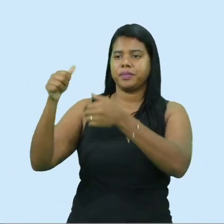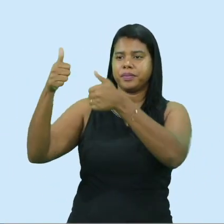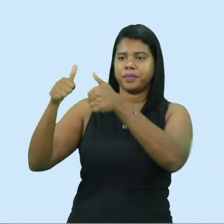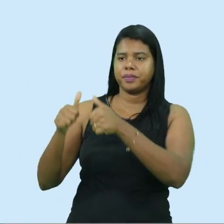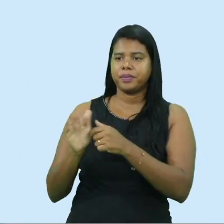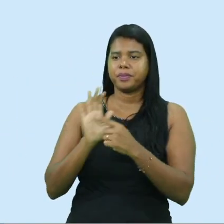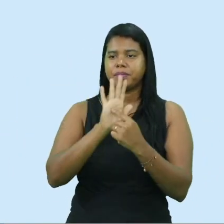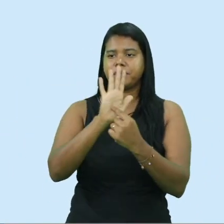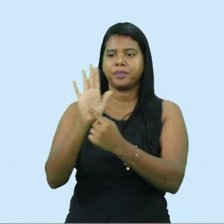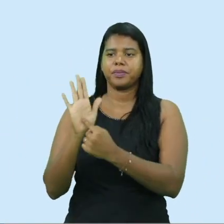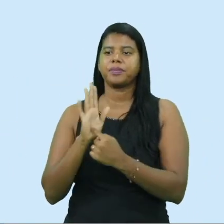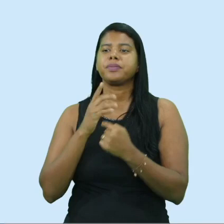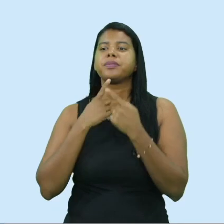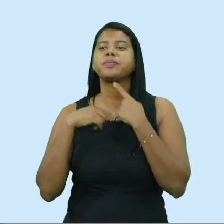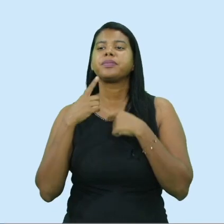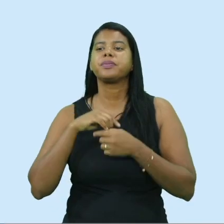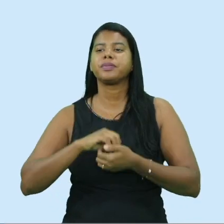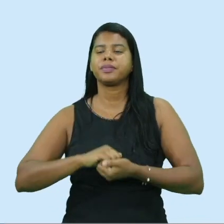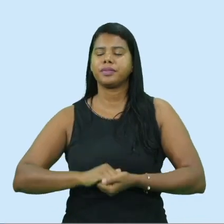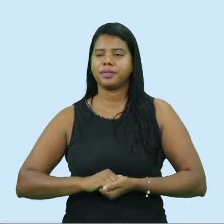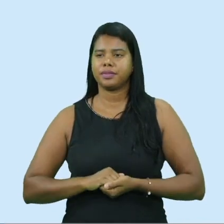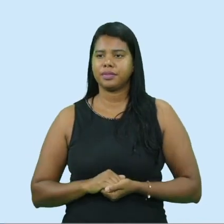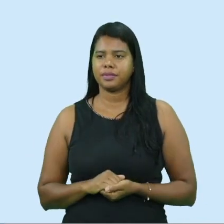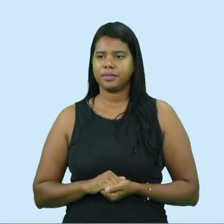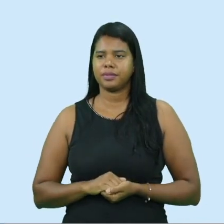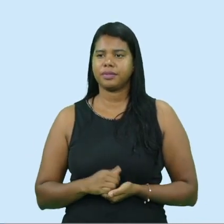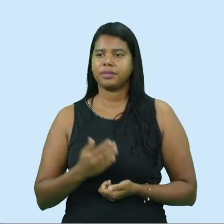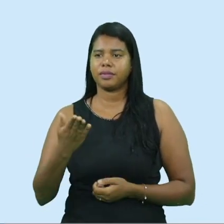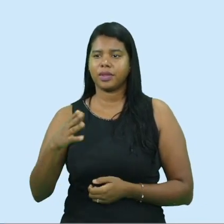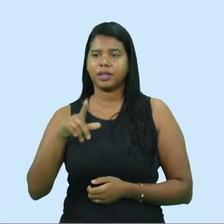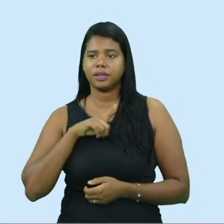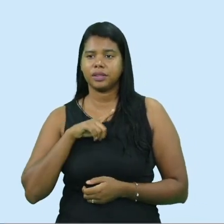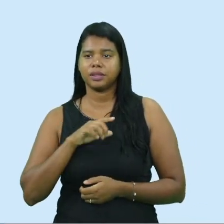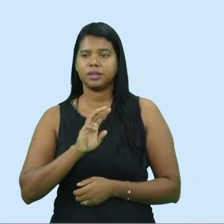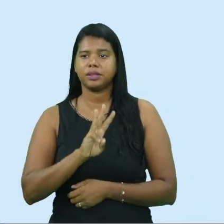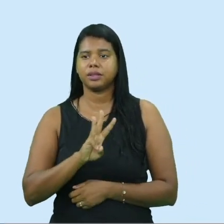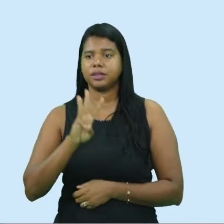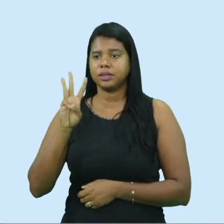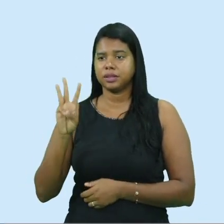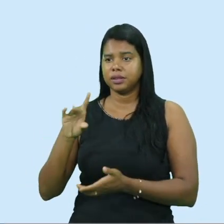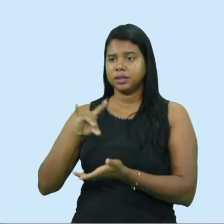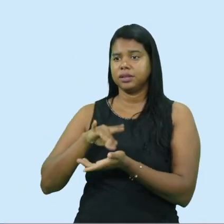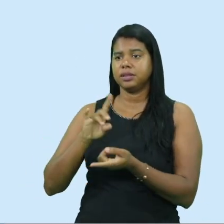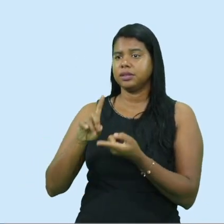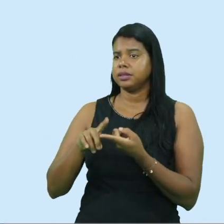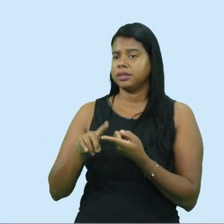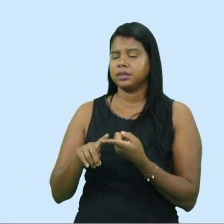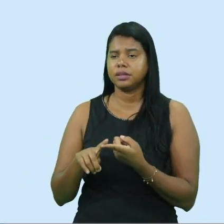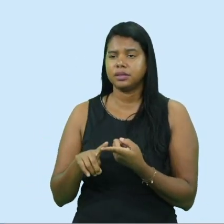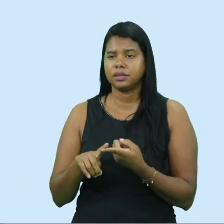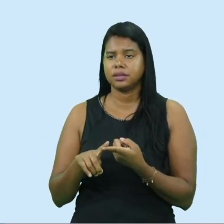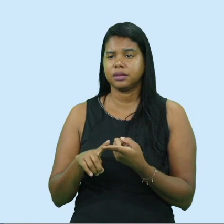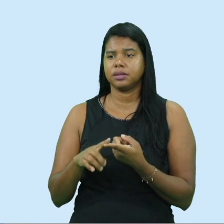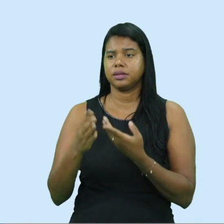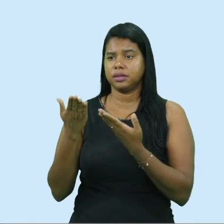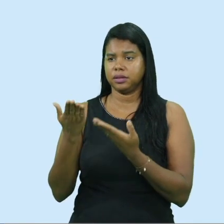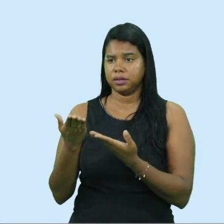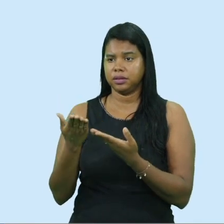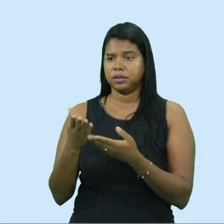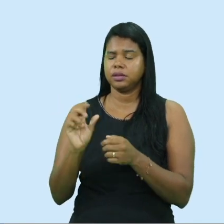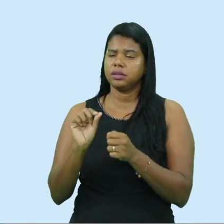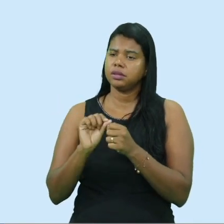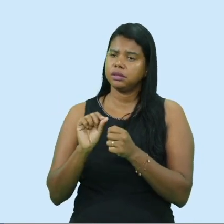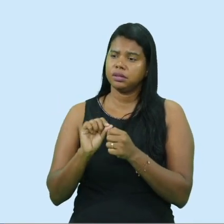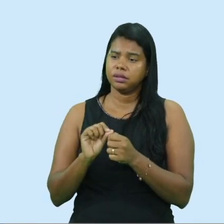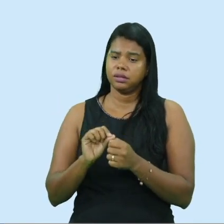aparência desejada. Aí você tem na Microsoft, né, tem todas as instruções de como você fazer esse